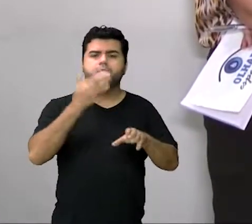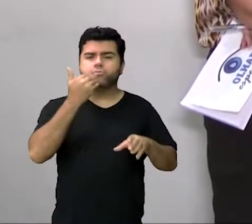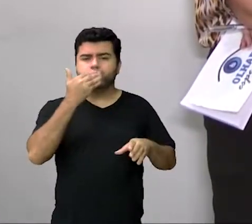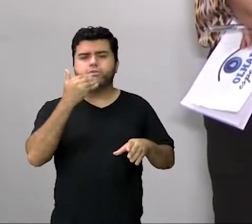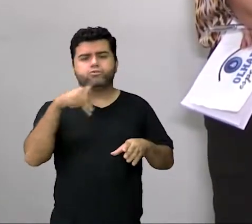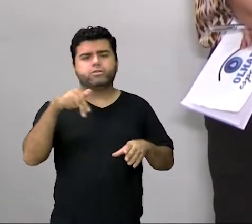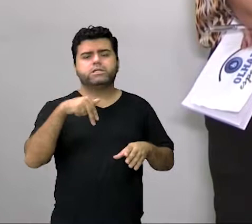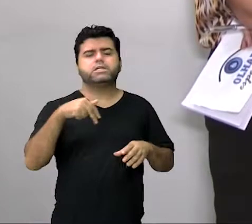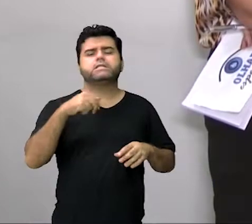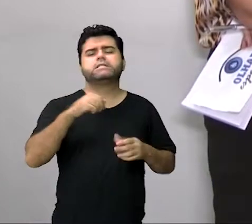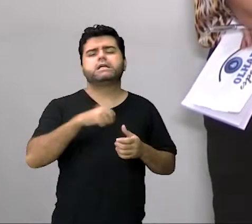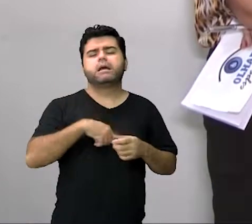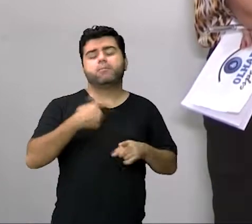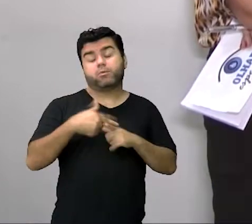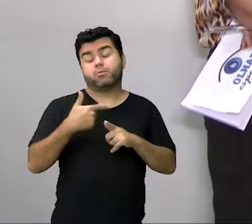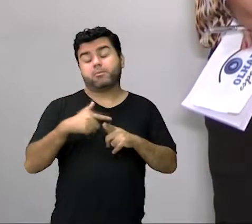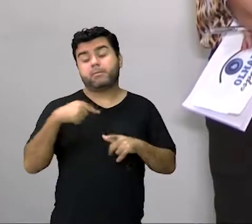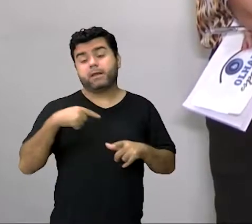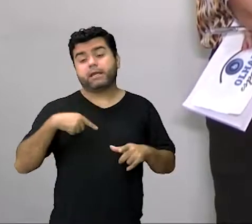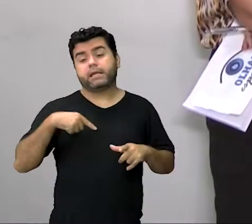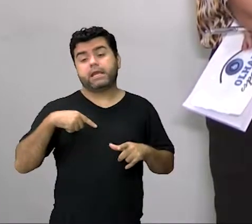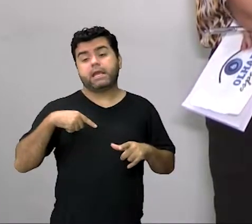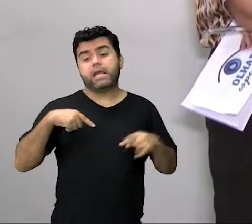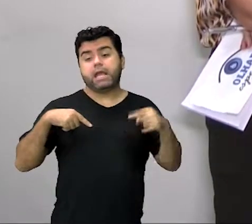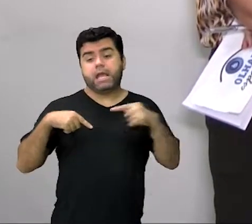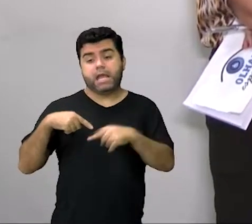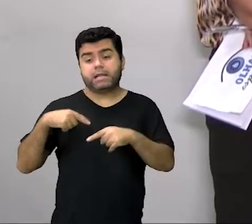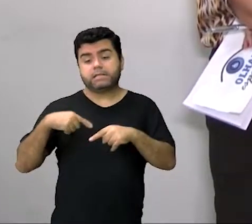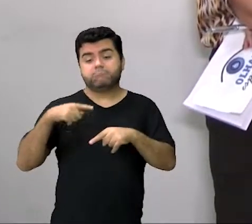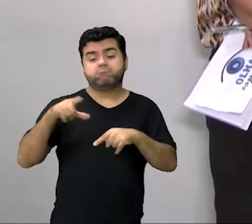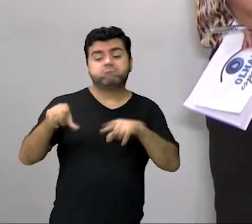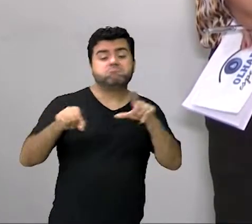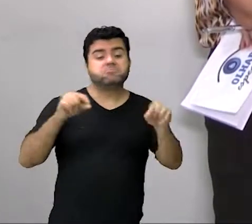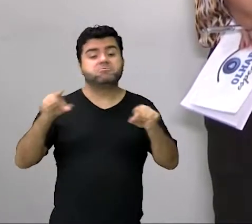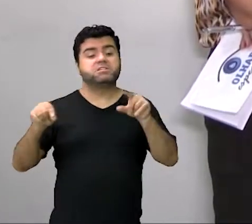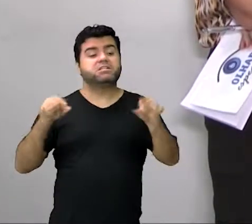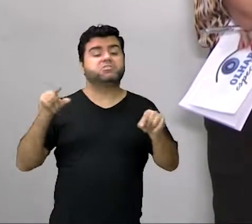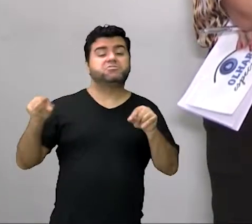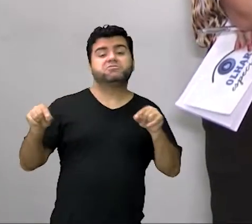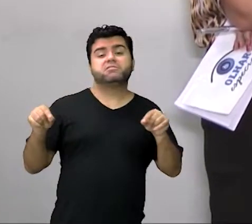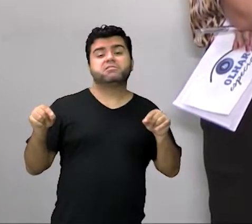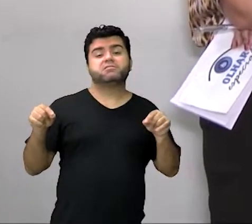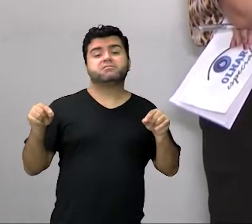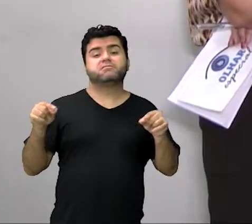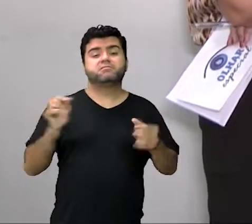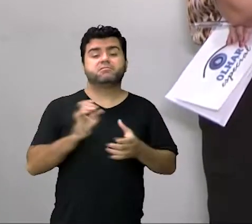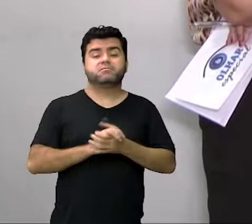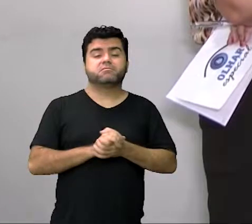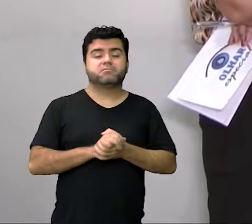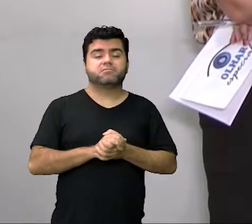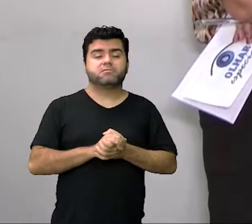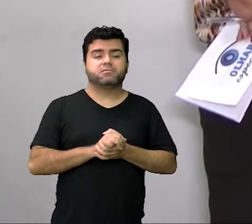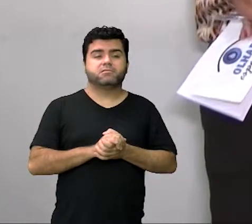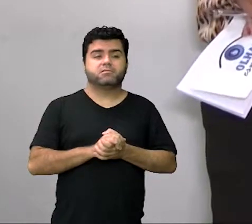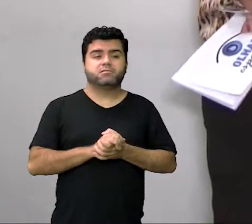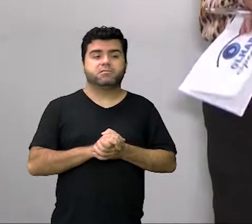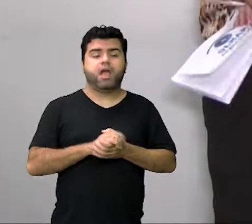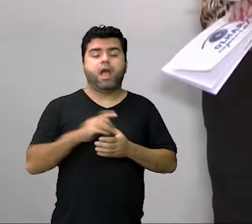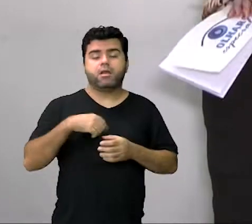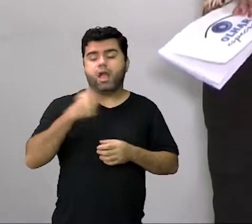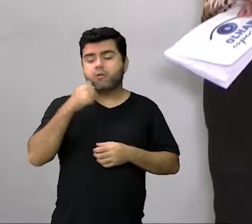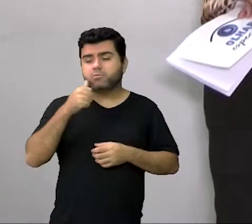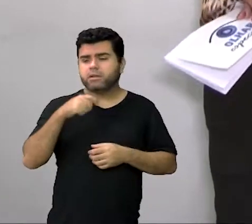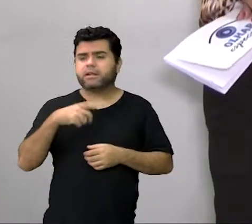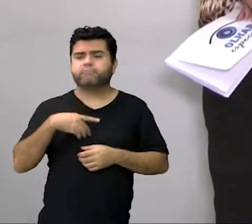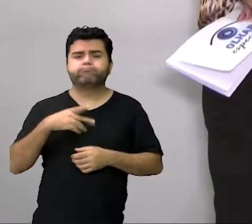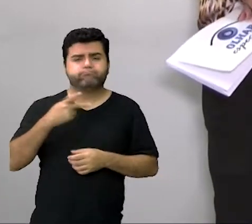problema nosso, né, das nossas crianças, é que elas são seletivas. Né? E lá a funcionária ela foi